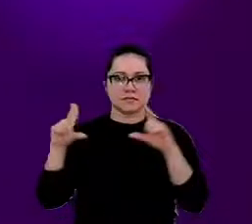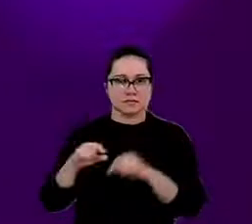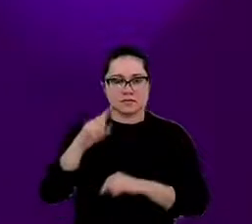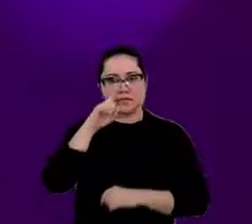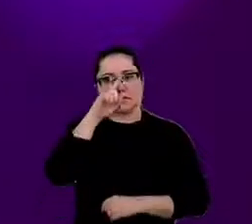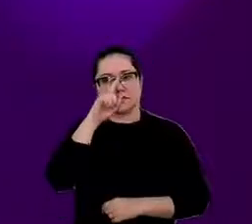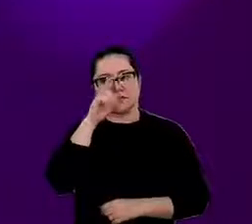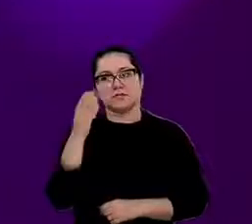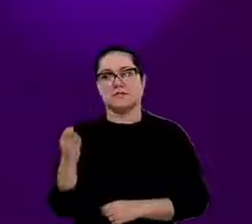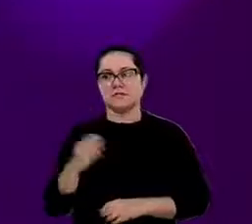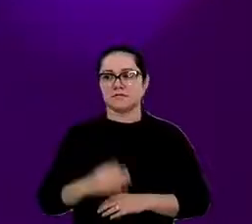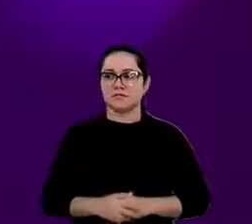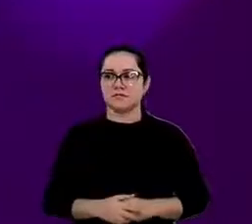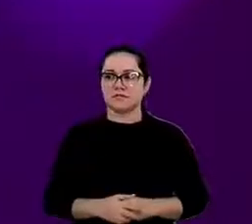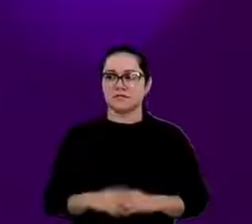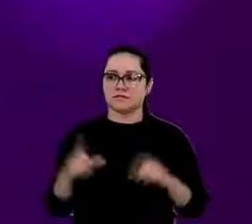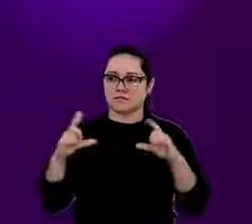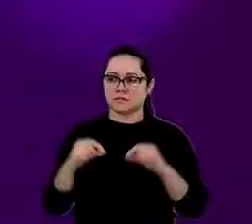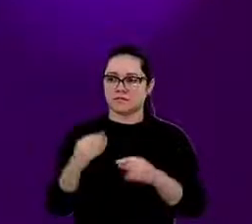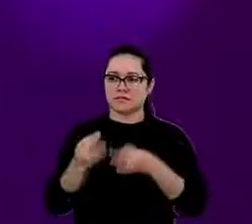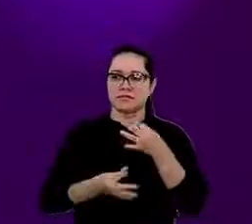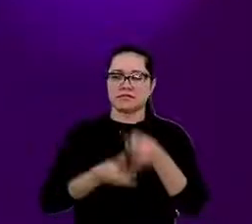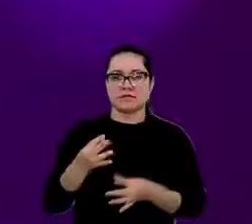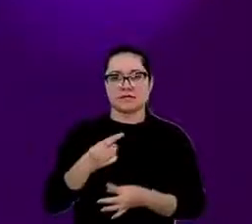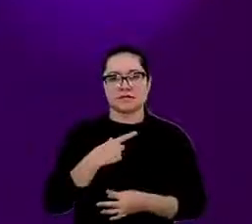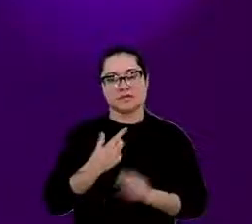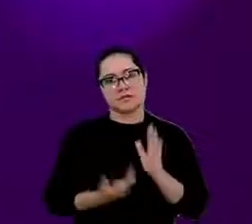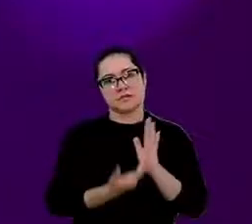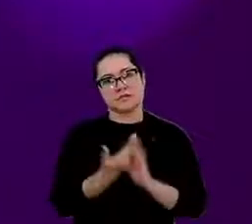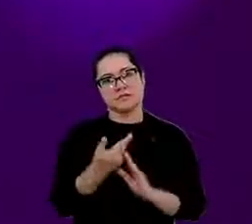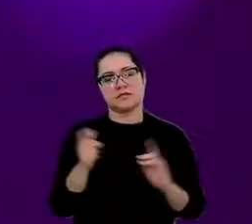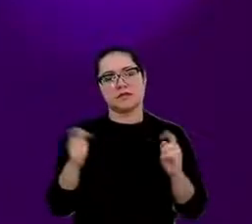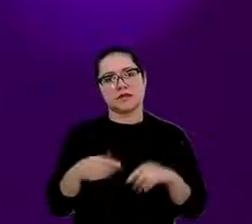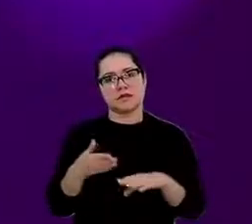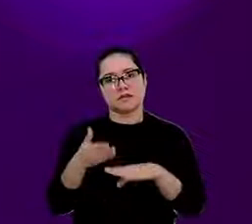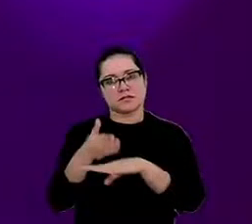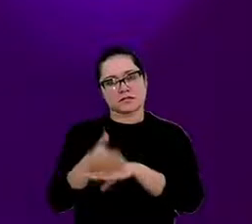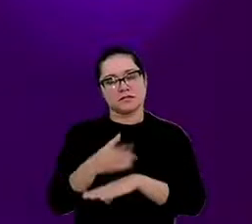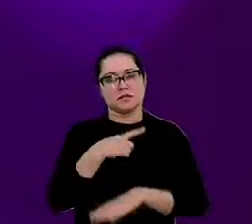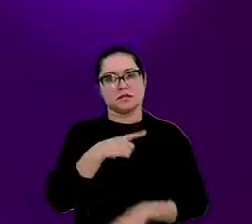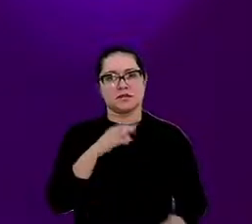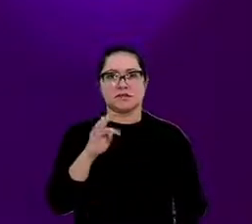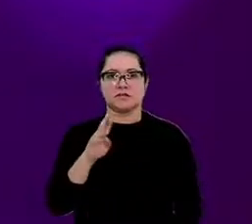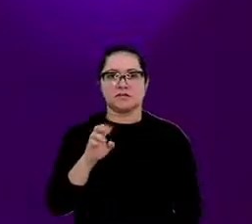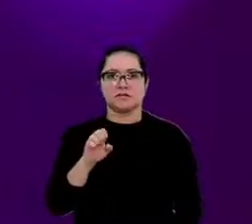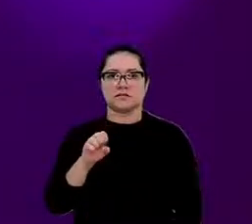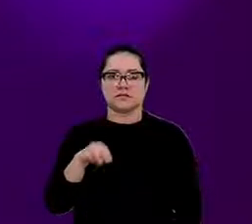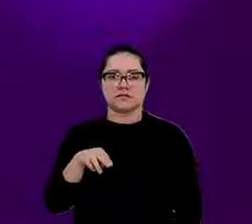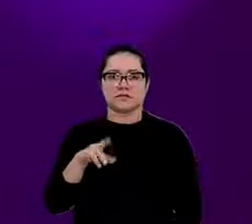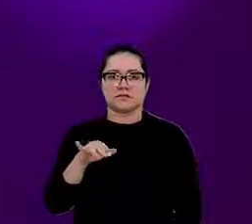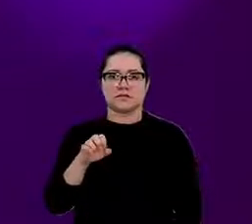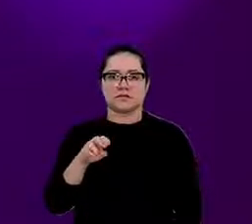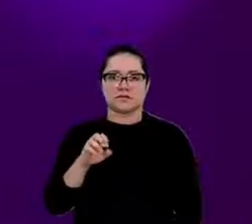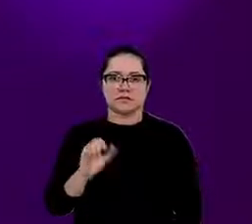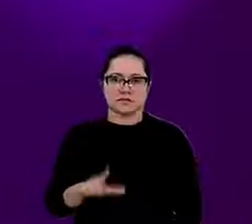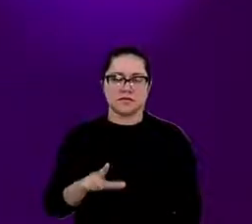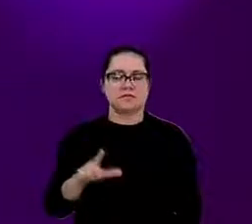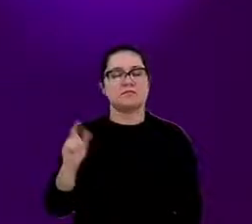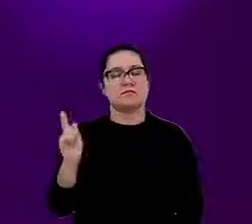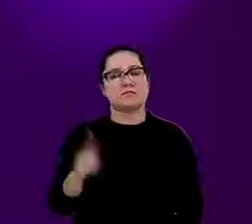TAV foi não inferior ao tratamento cirúrgico e quando o acesso transfemoral era factível, foi